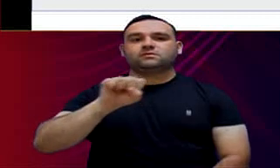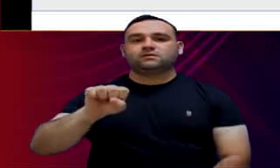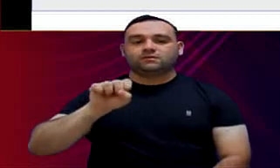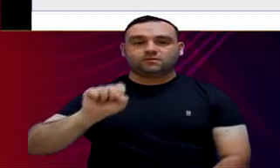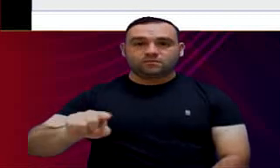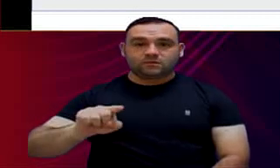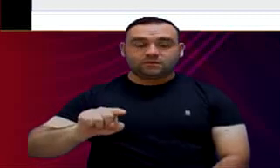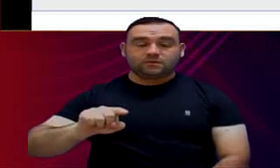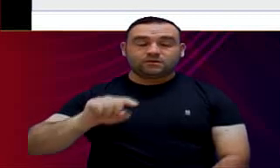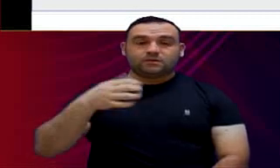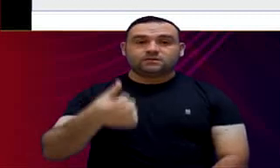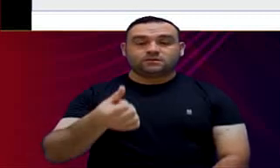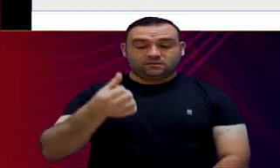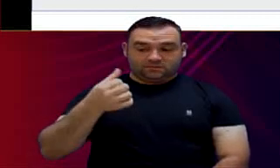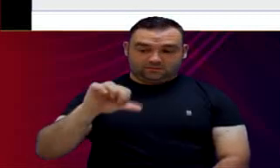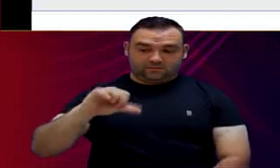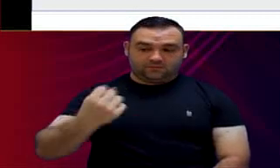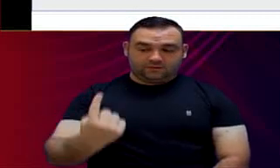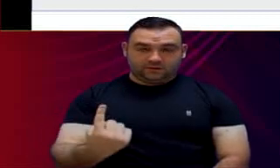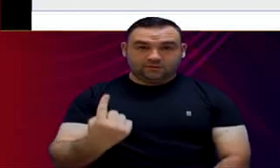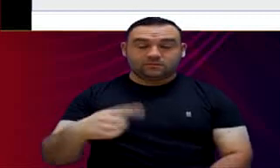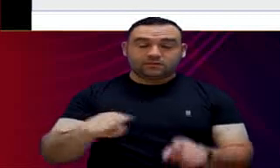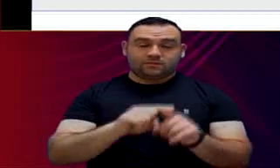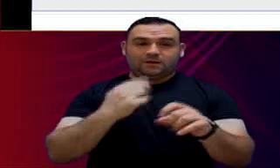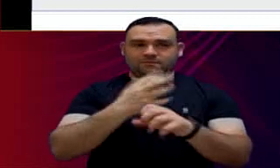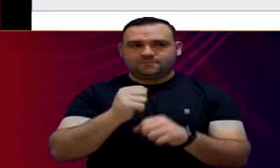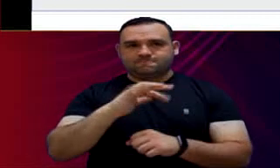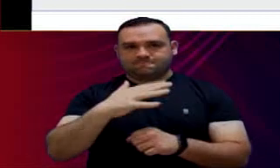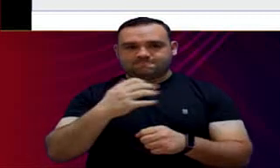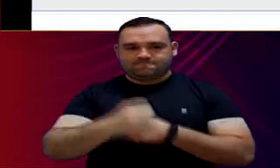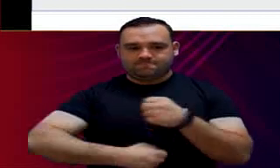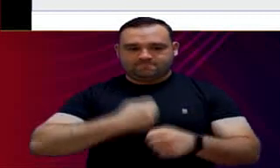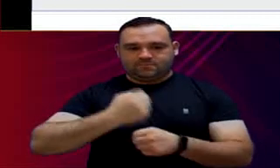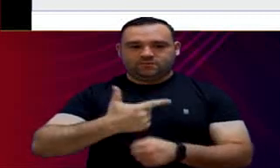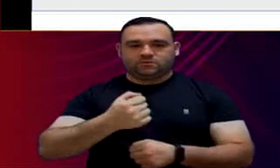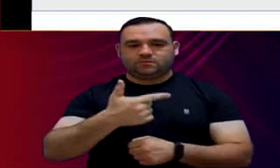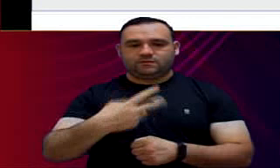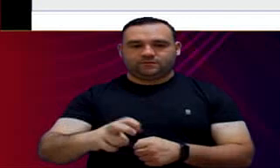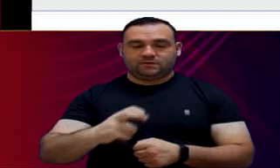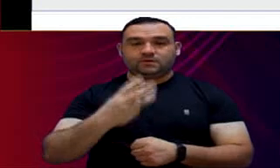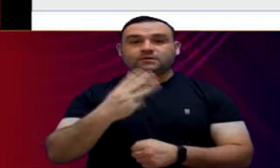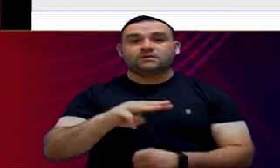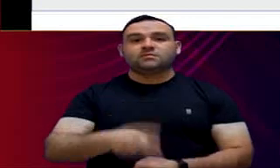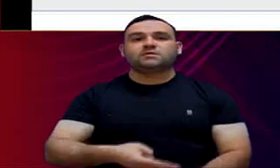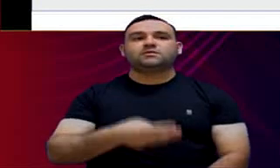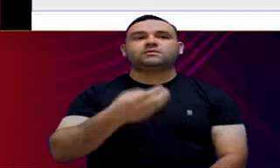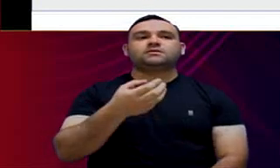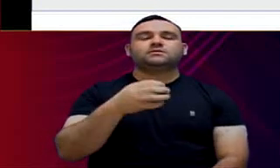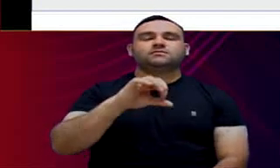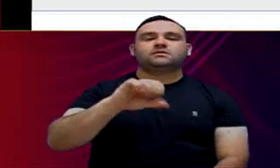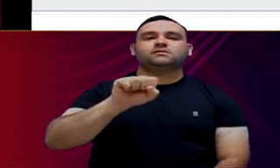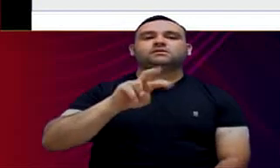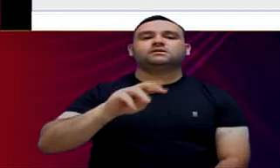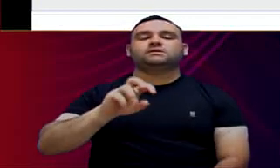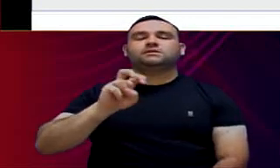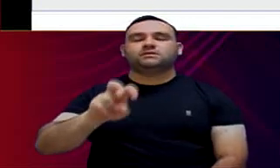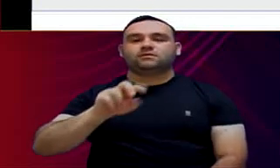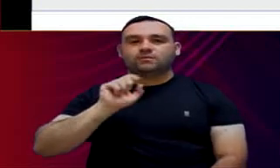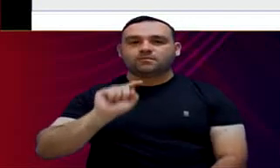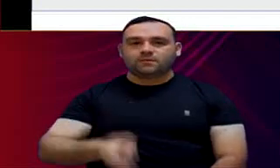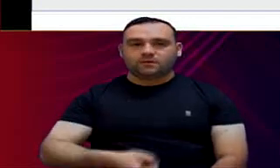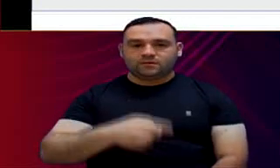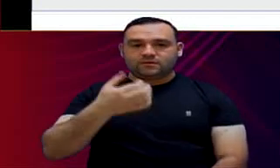milhões 691 a estimativa para 2025 de 3 milhões 985 milhões